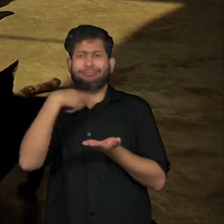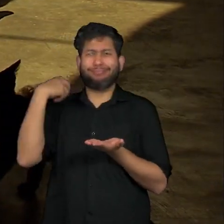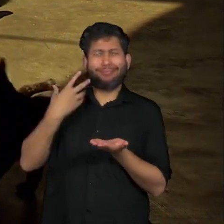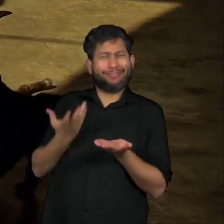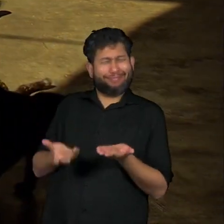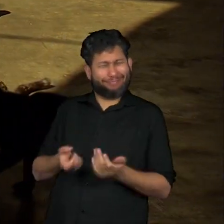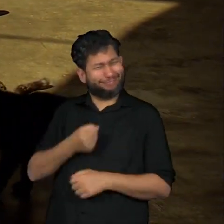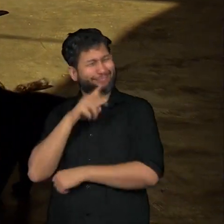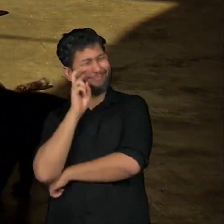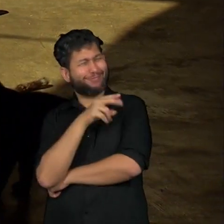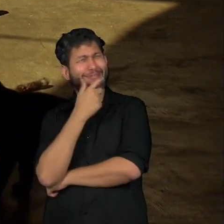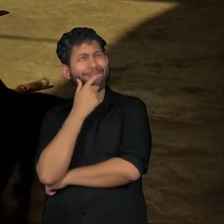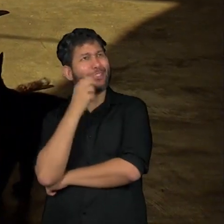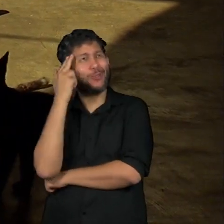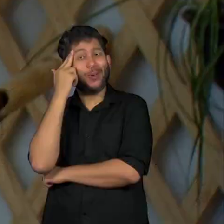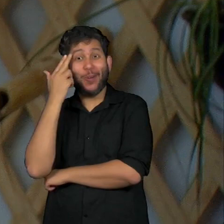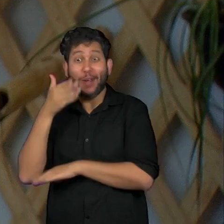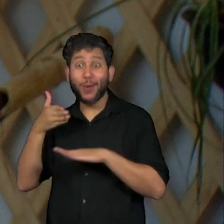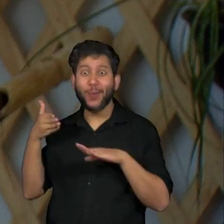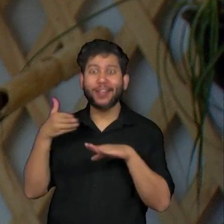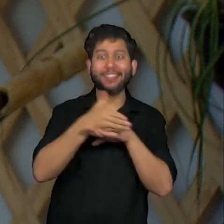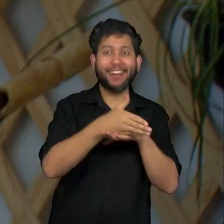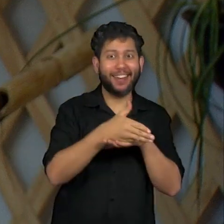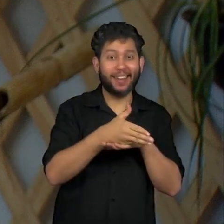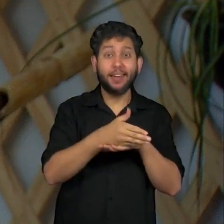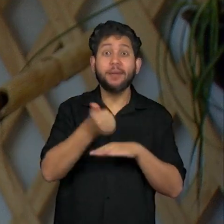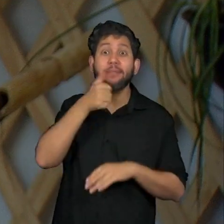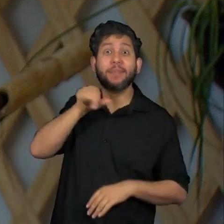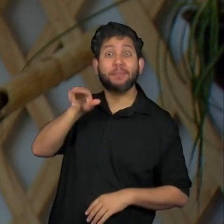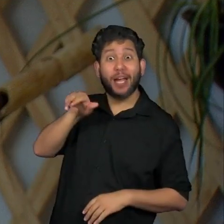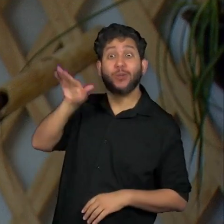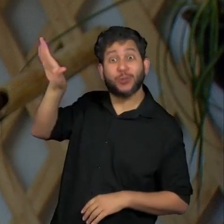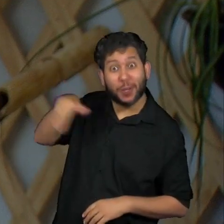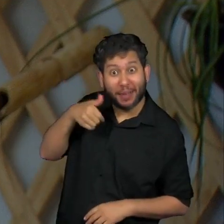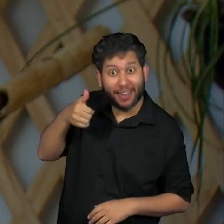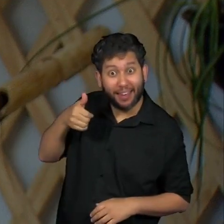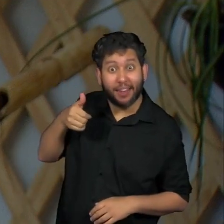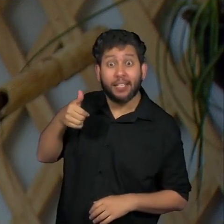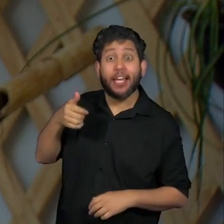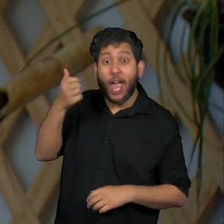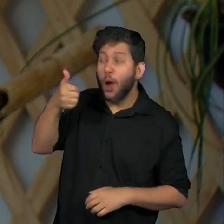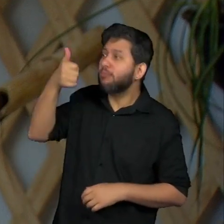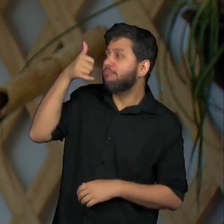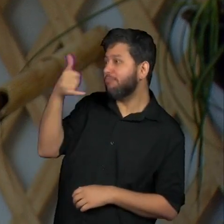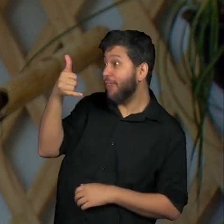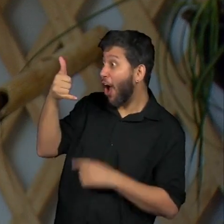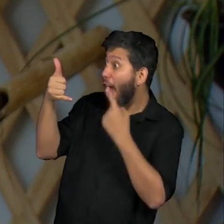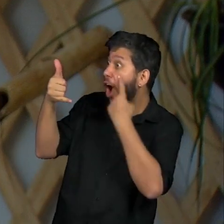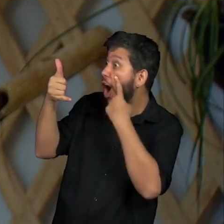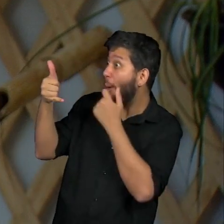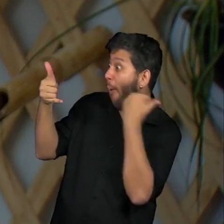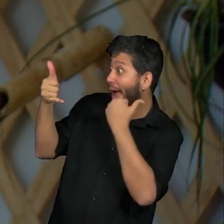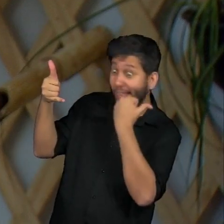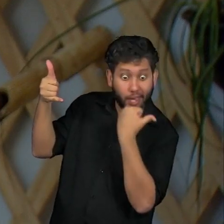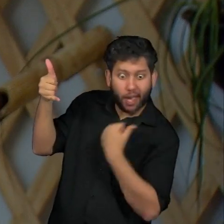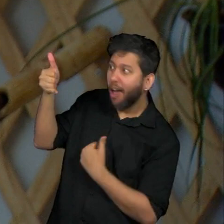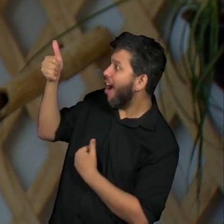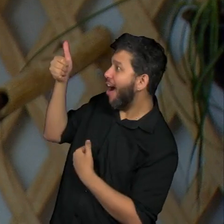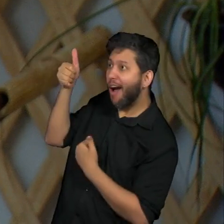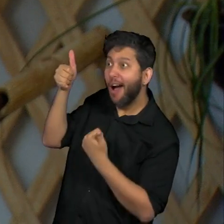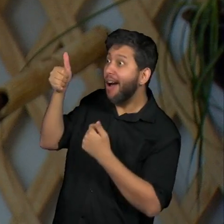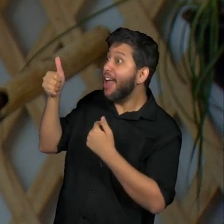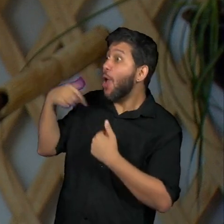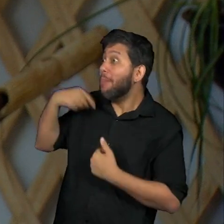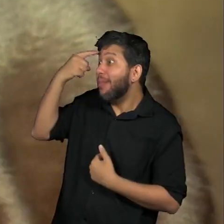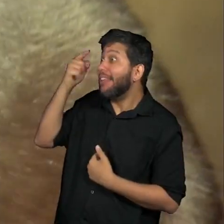A primeira coisa que eu fiz quando eu pisei lá, falei, vou chamar minha irmã. Aí fiz um FaceTime com ela, abri a câmera, a primeira coisa que eu falei foi, acabei de encontrar o